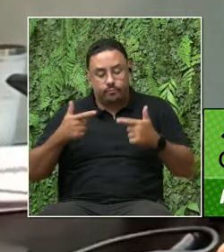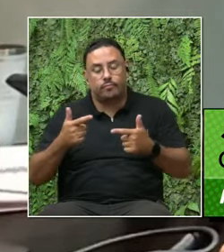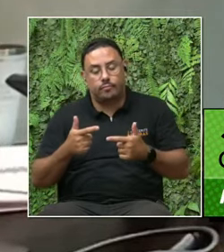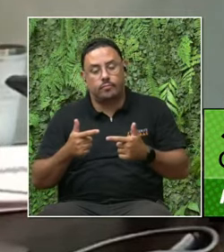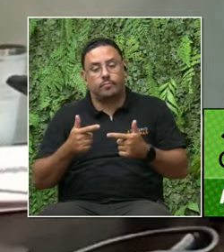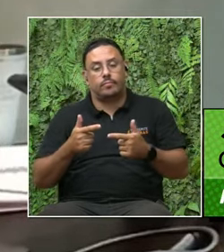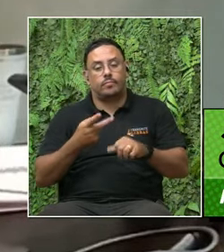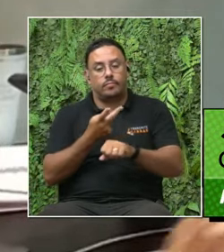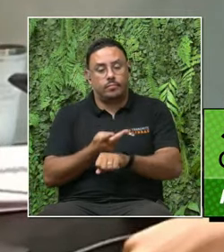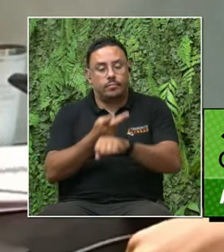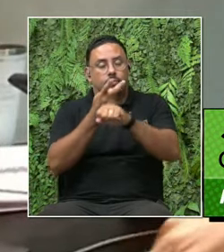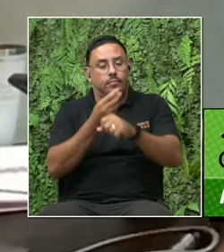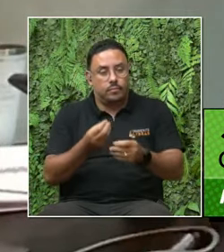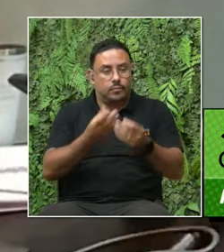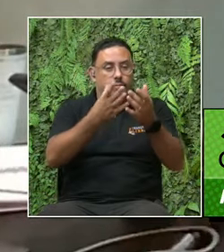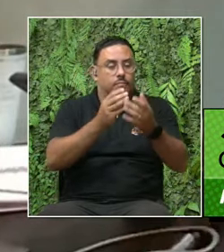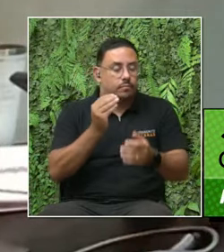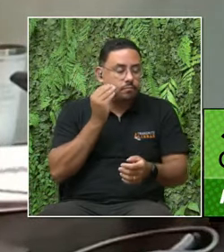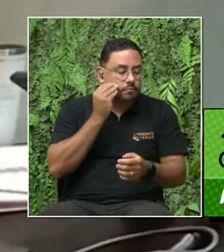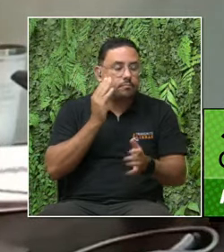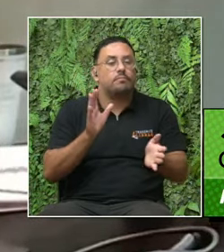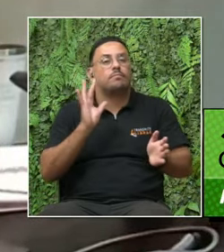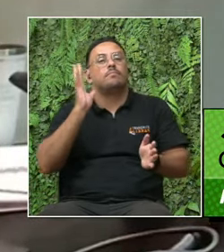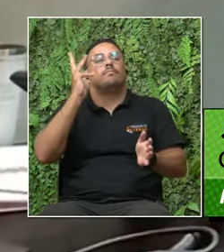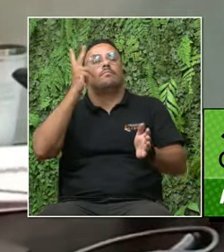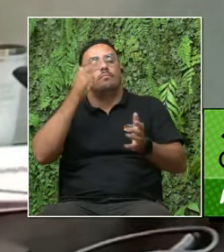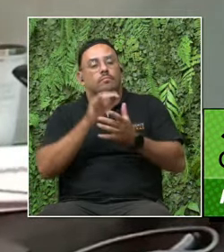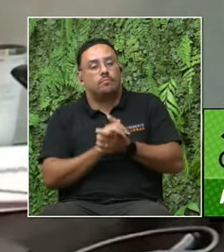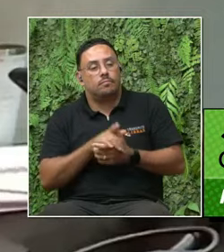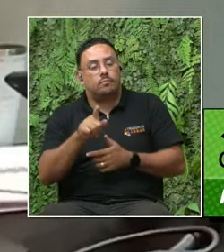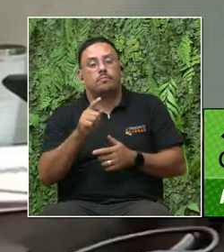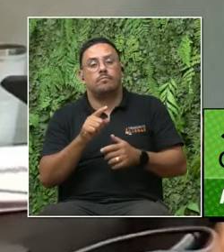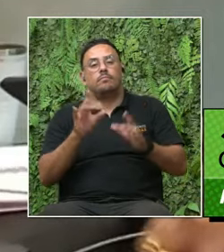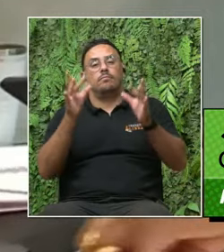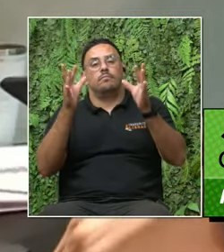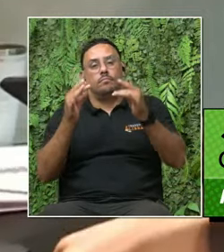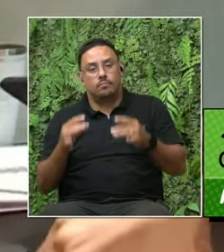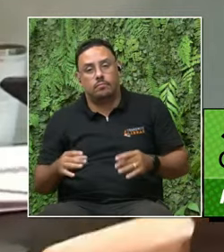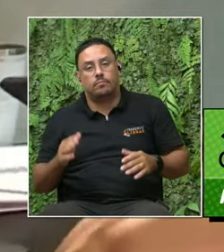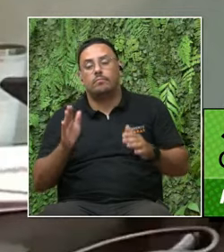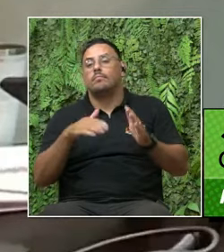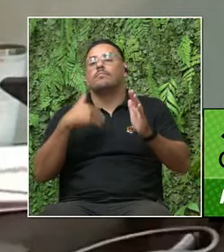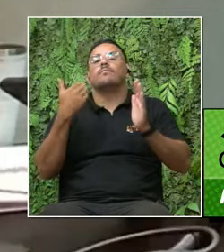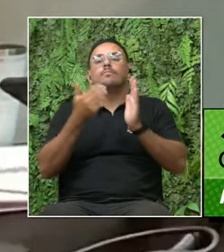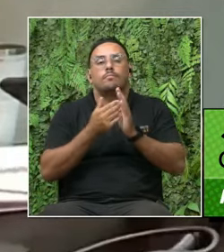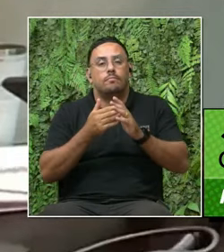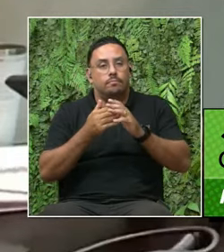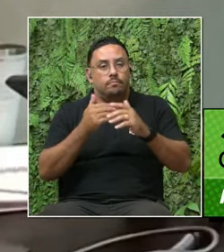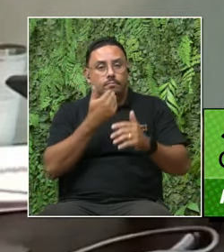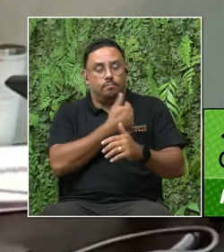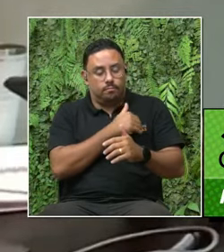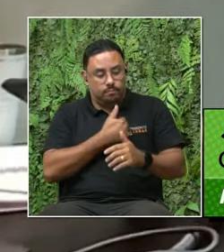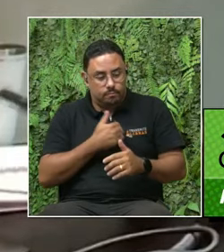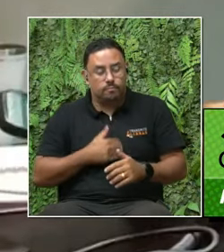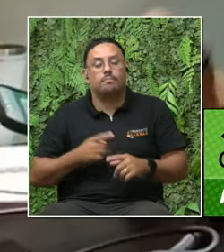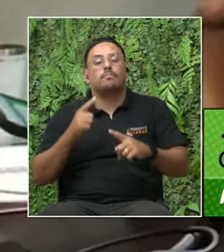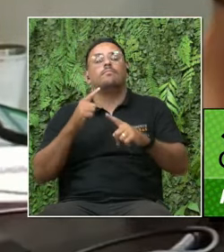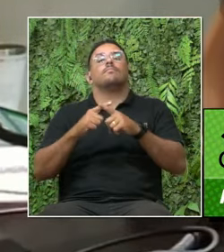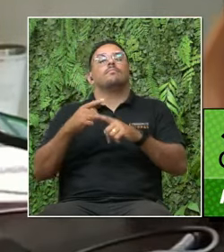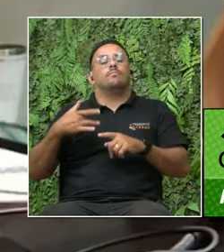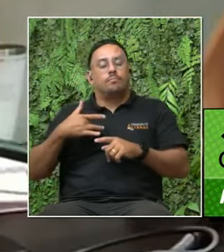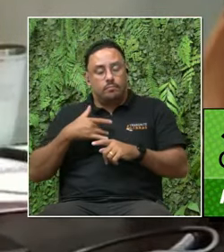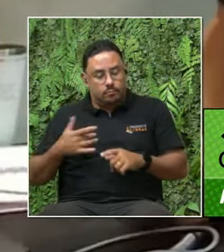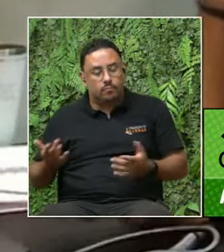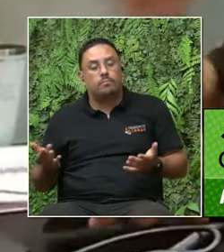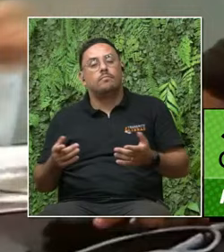quem ousou tentou Então acho que é aquela coisa do detalhe vai est em todo clássico é assim foi como o gol de barriga contra do